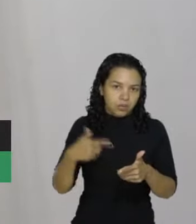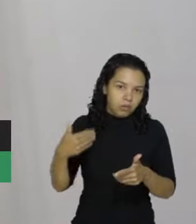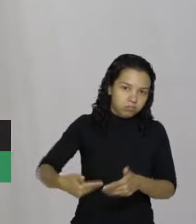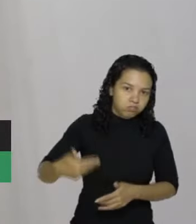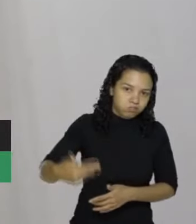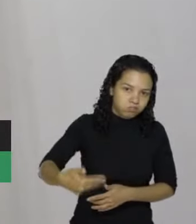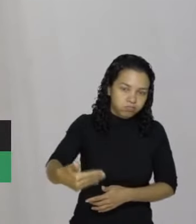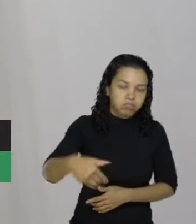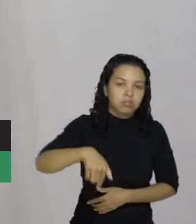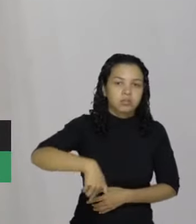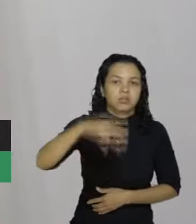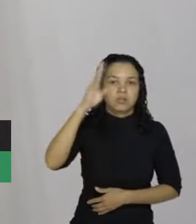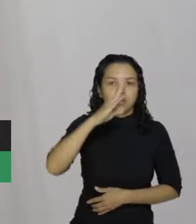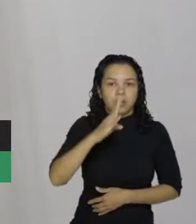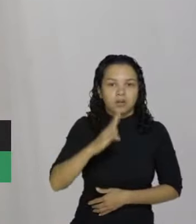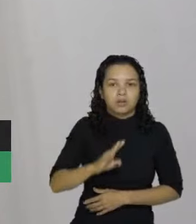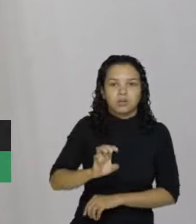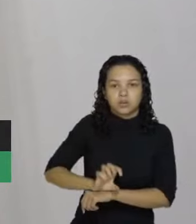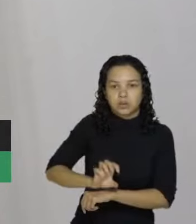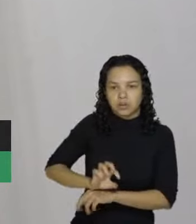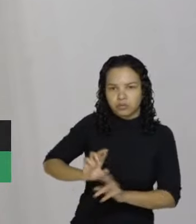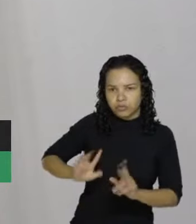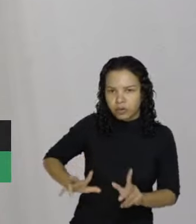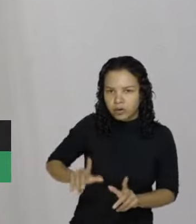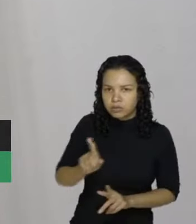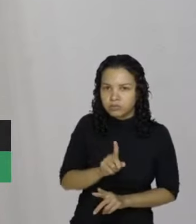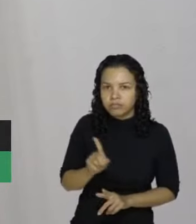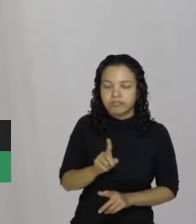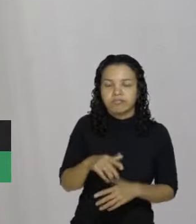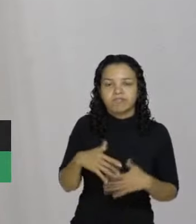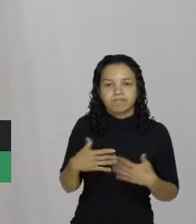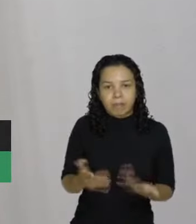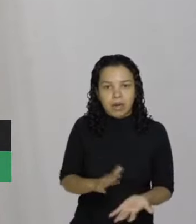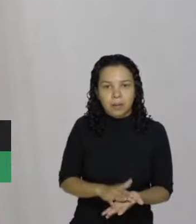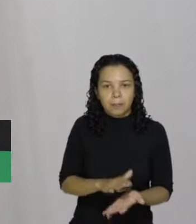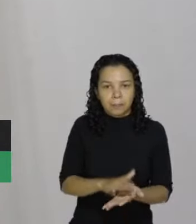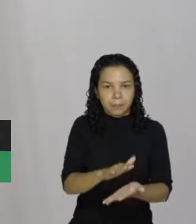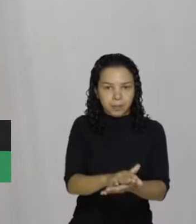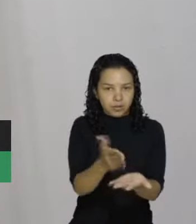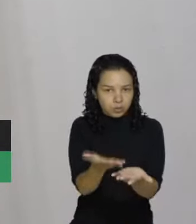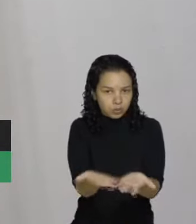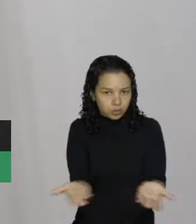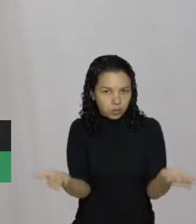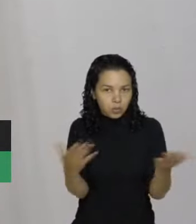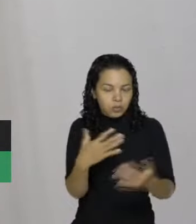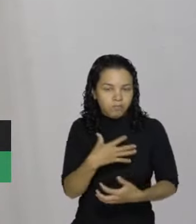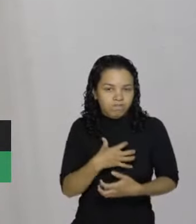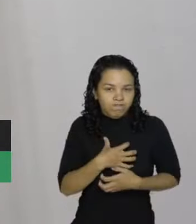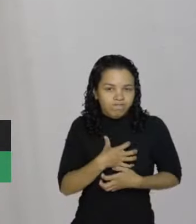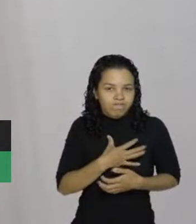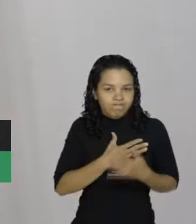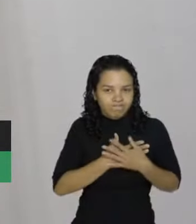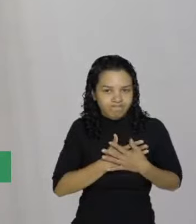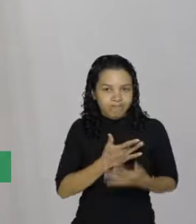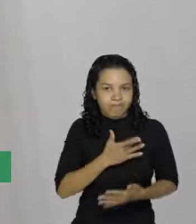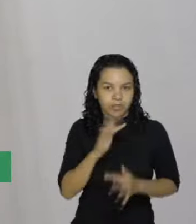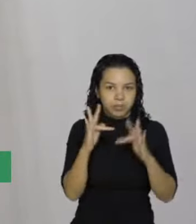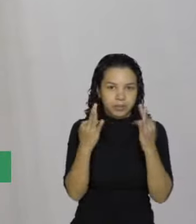no nosso país e no nosso estado não é diferente. Então, parabéns a todos e o meu profundo sentimento àquelas famílias. Obrigado.